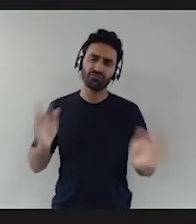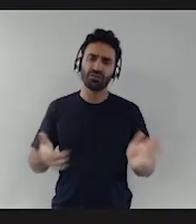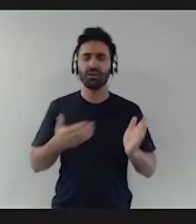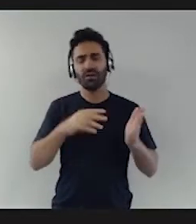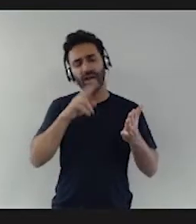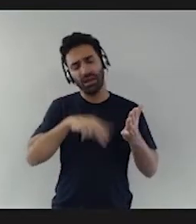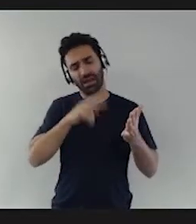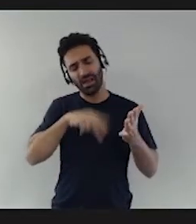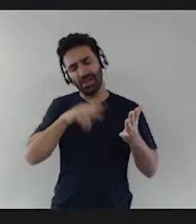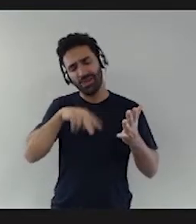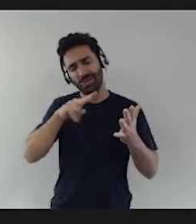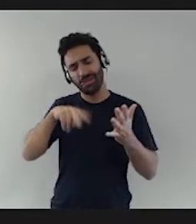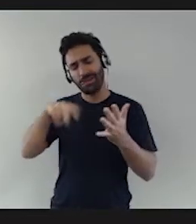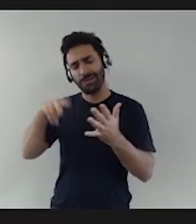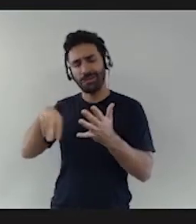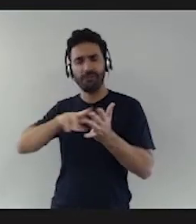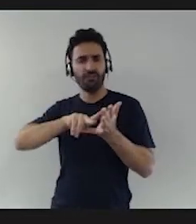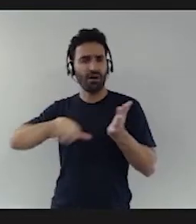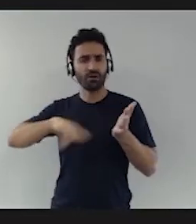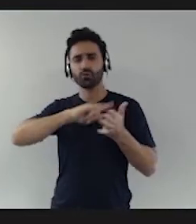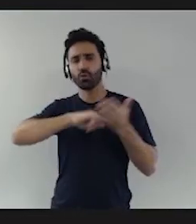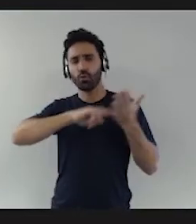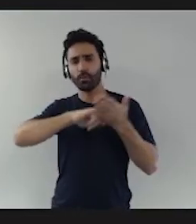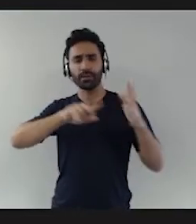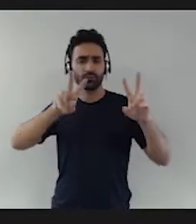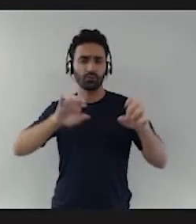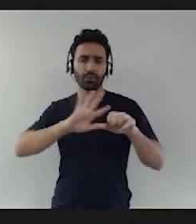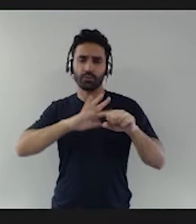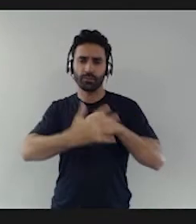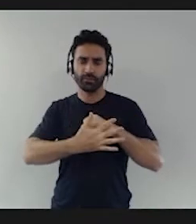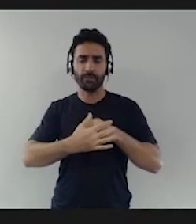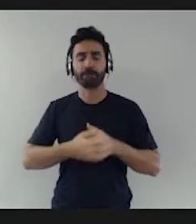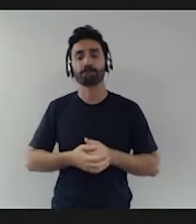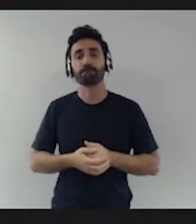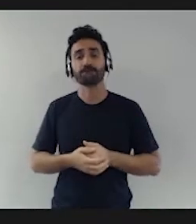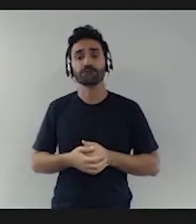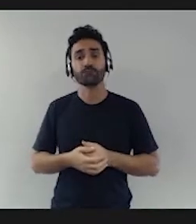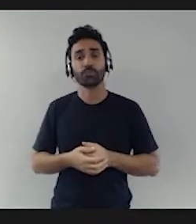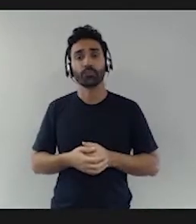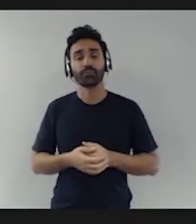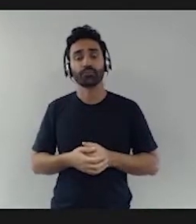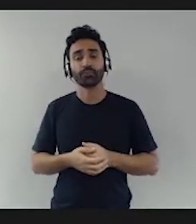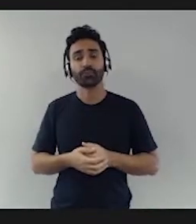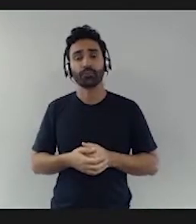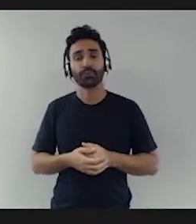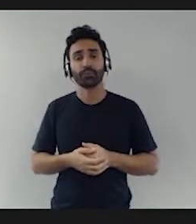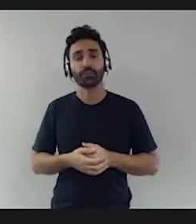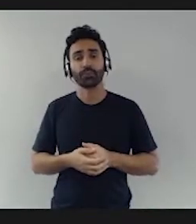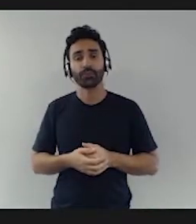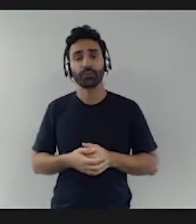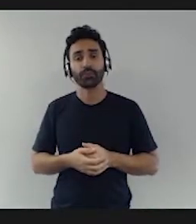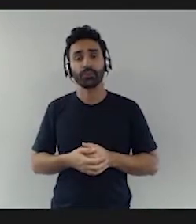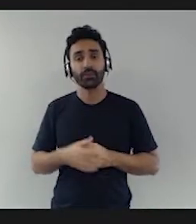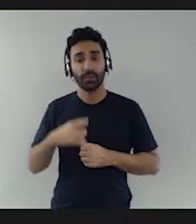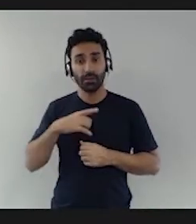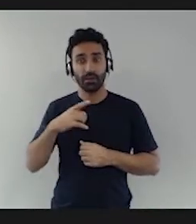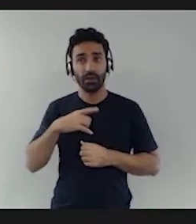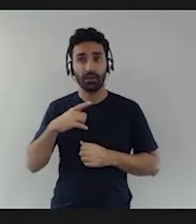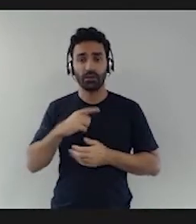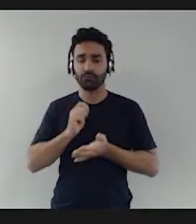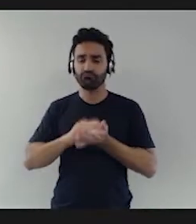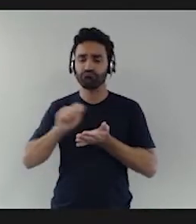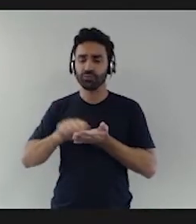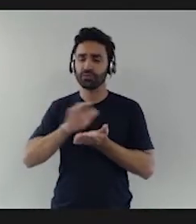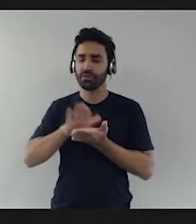ler sobre a Covid-19, e é curioso porque aquilo que se produziu de dezembro até